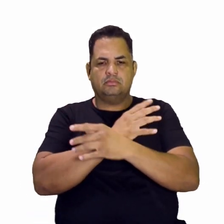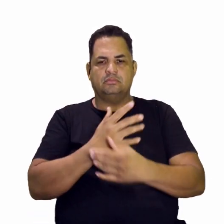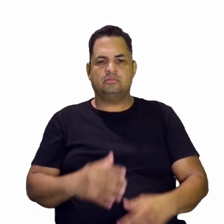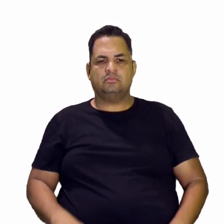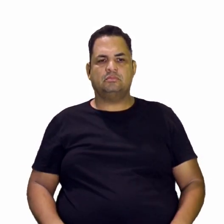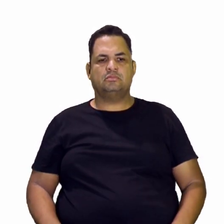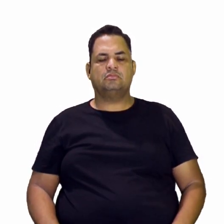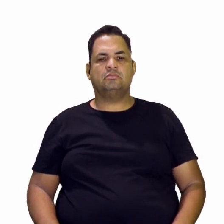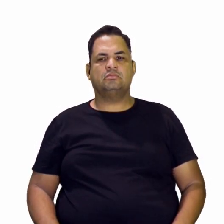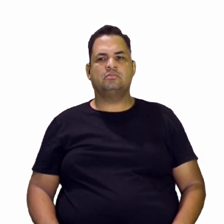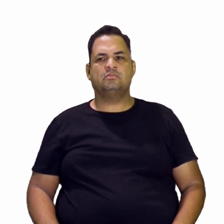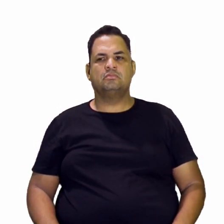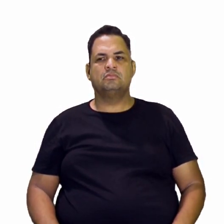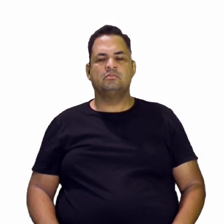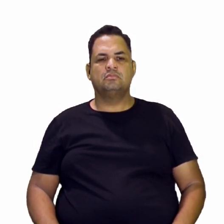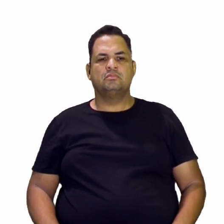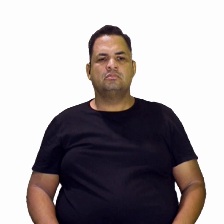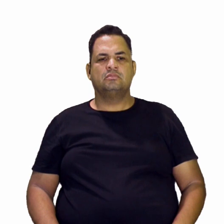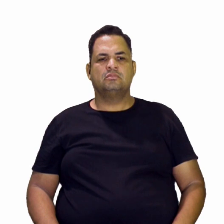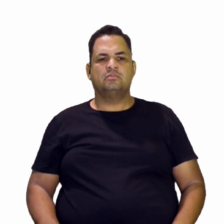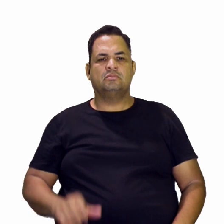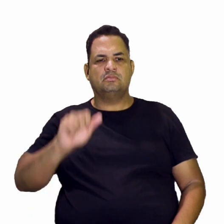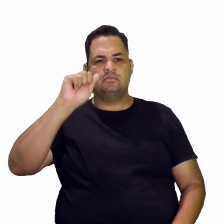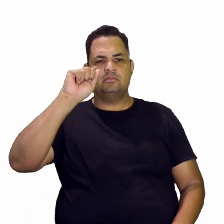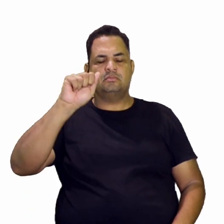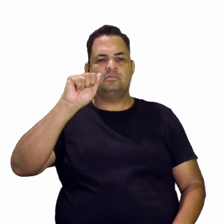nossas opções. Então vamos lá.